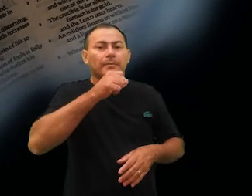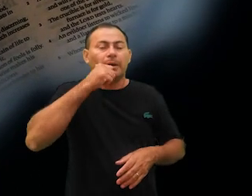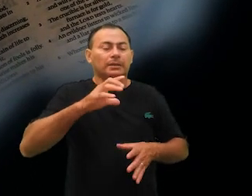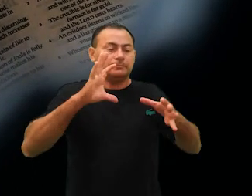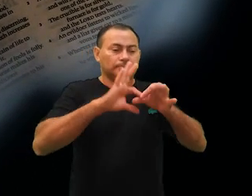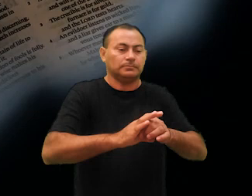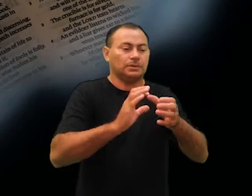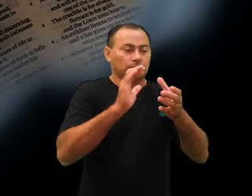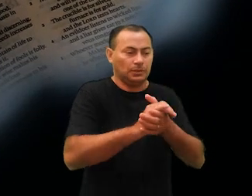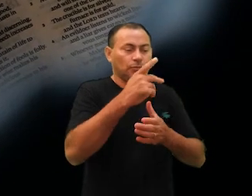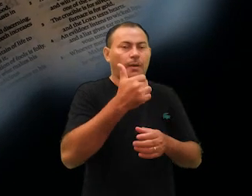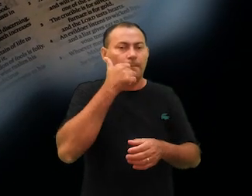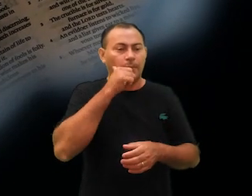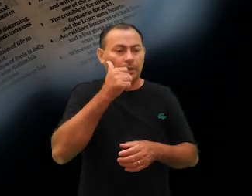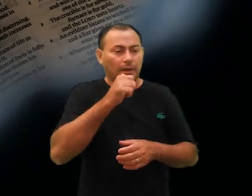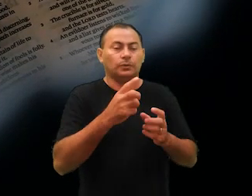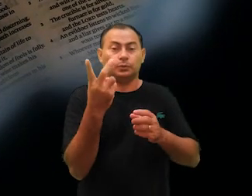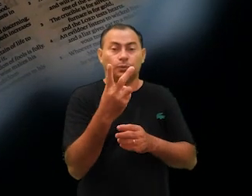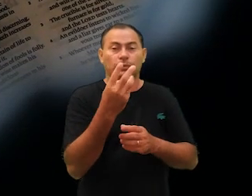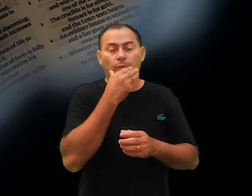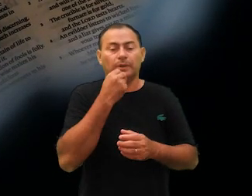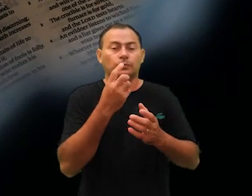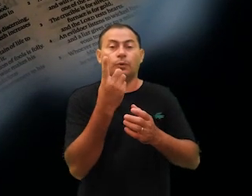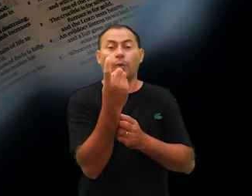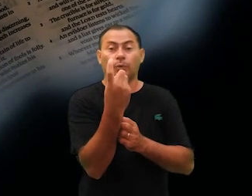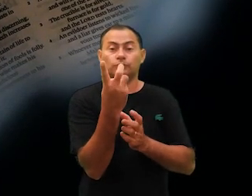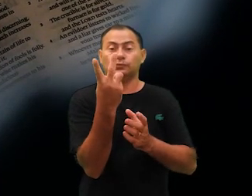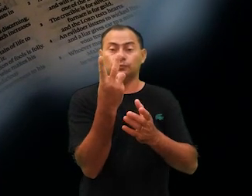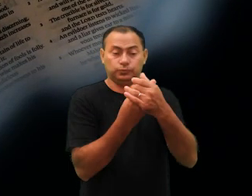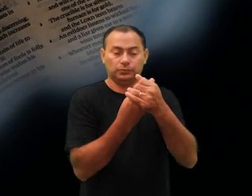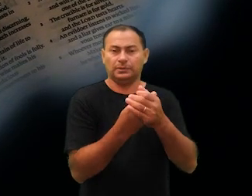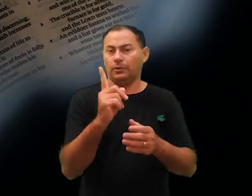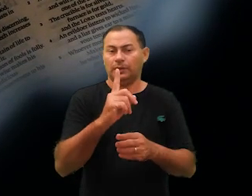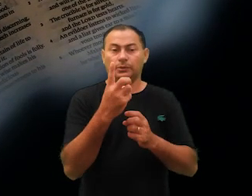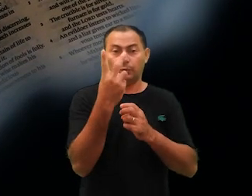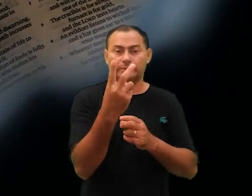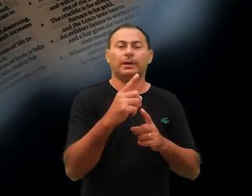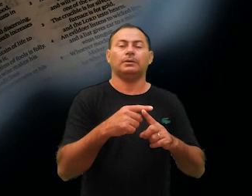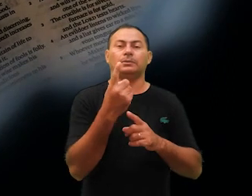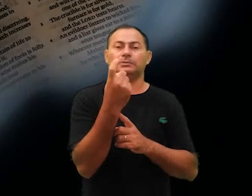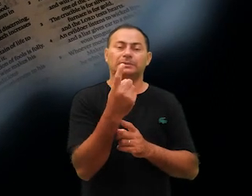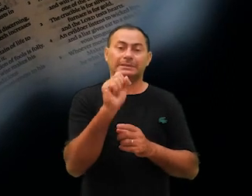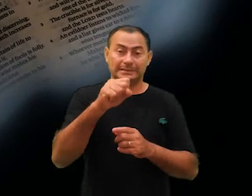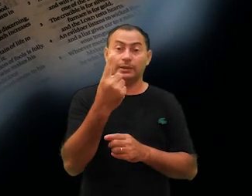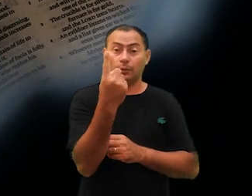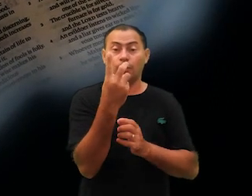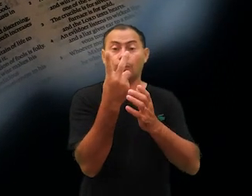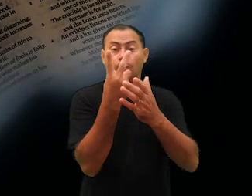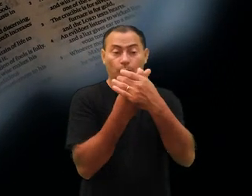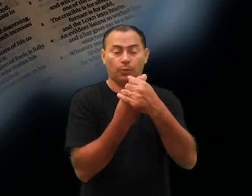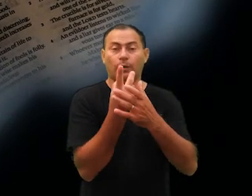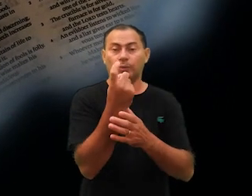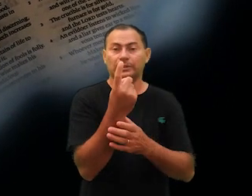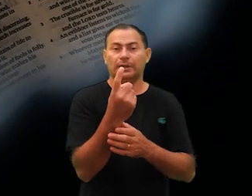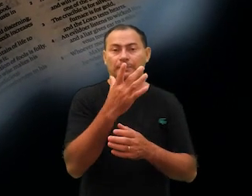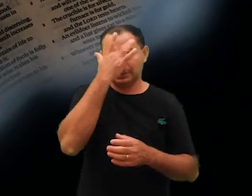pai e mãe e se unirá à sua mulher, e os dois se tornarão uma só carne. Assim eles já não são dois, mas sim uma